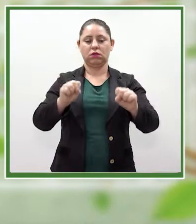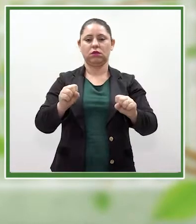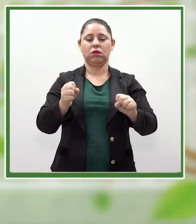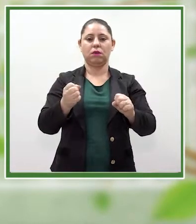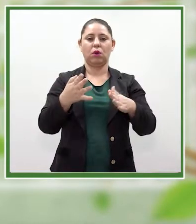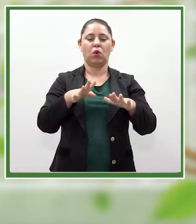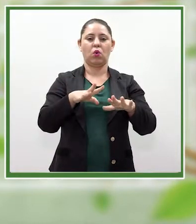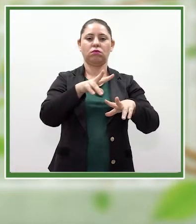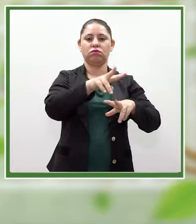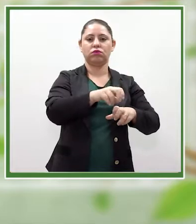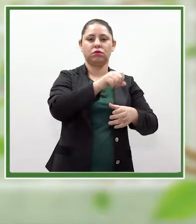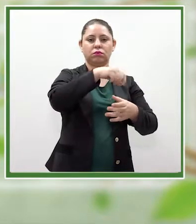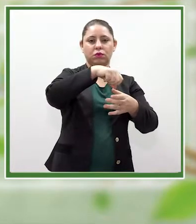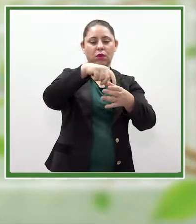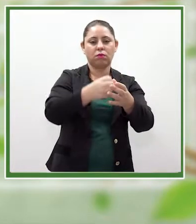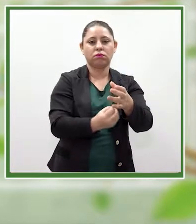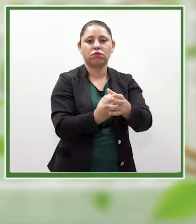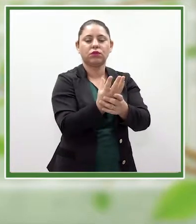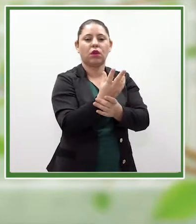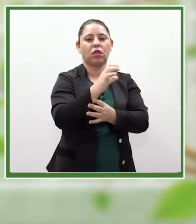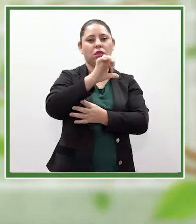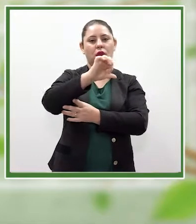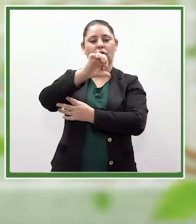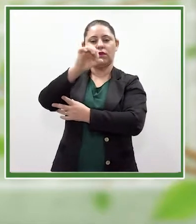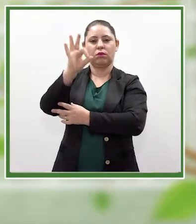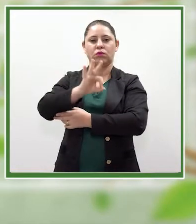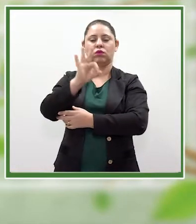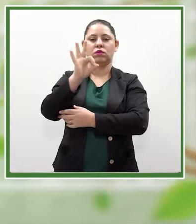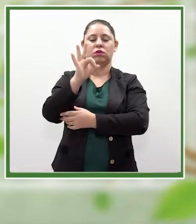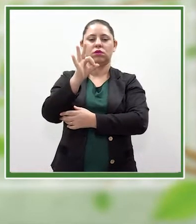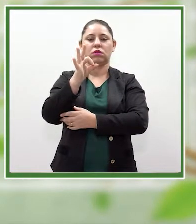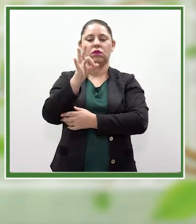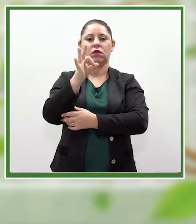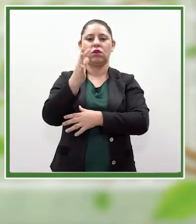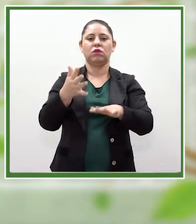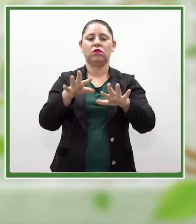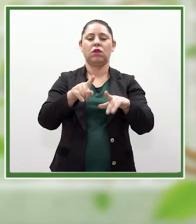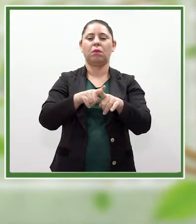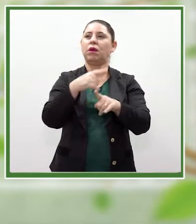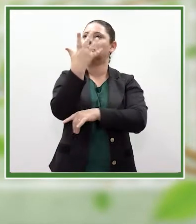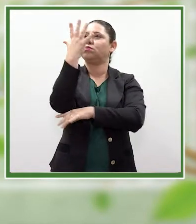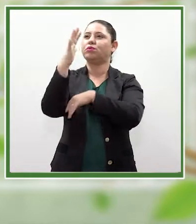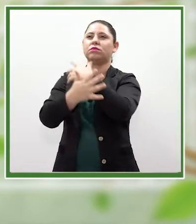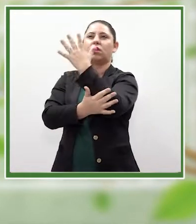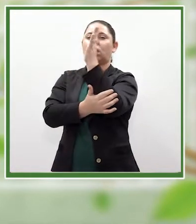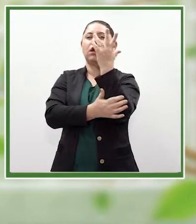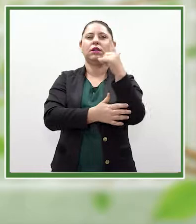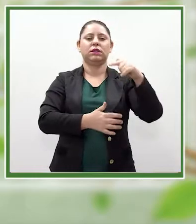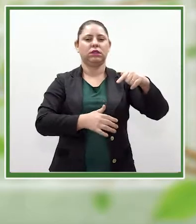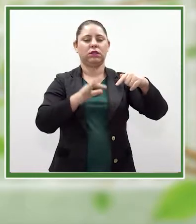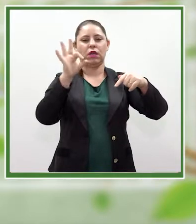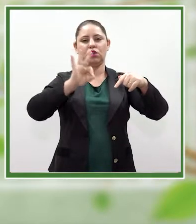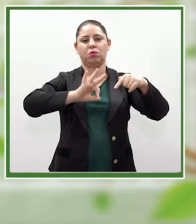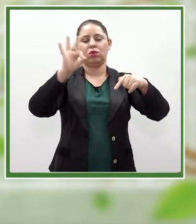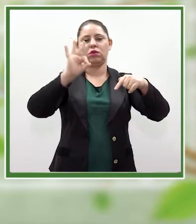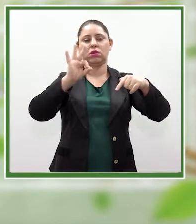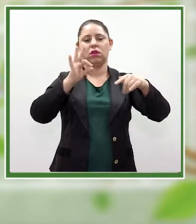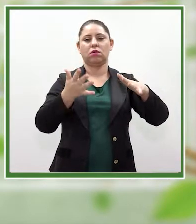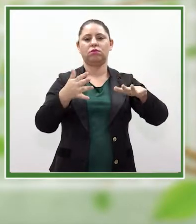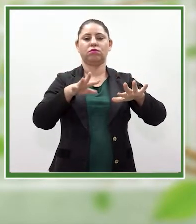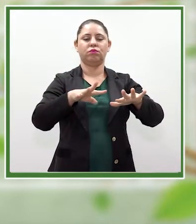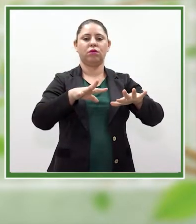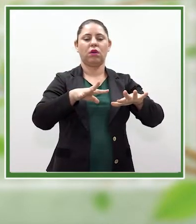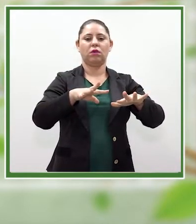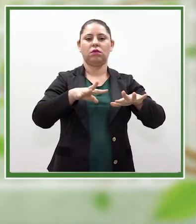parte, 83%, com sistemas de integração lavoura-pecuária, seguidos por 9% com integração